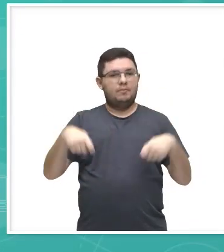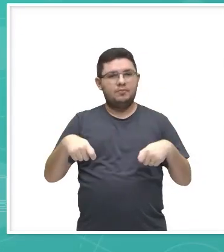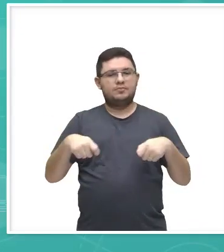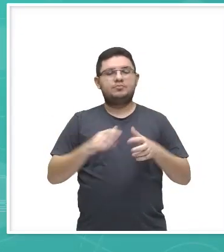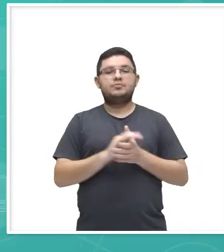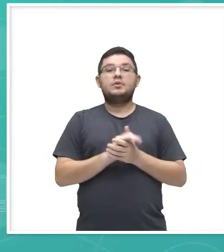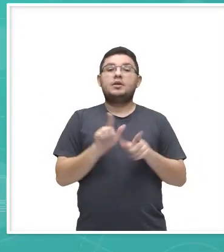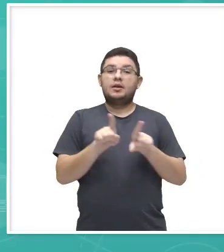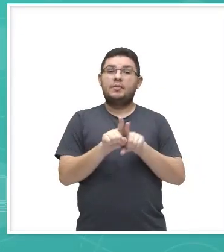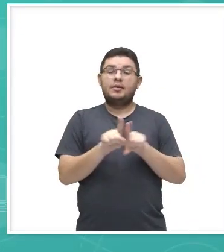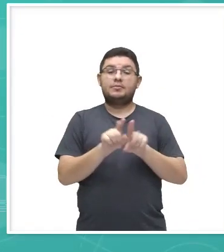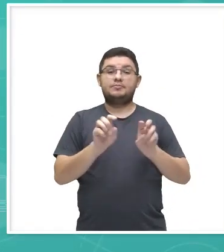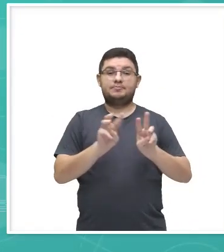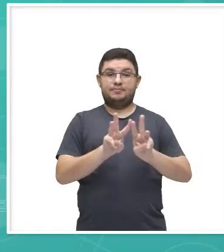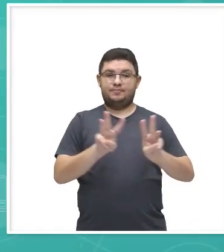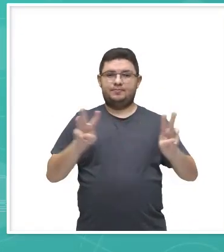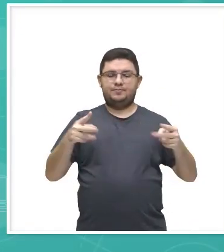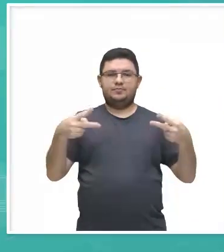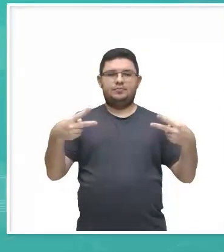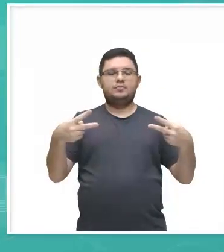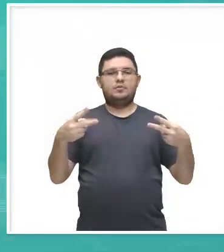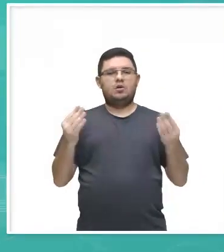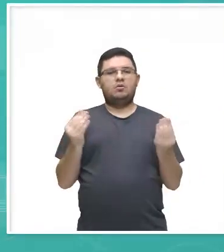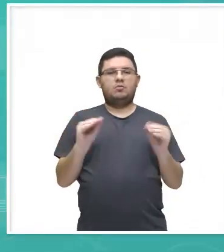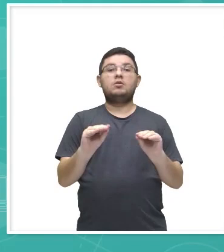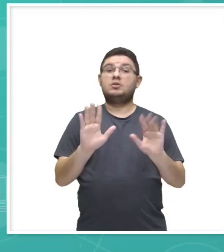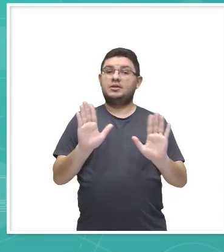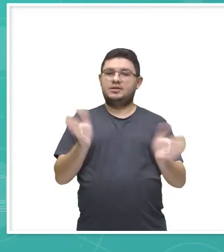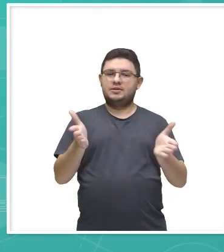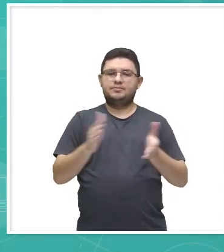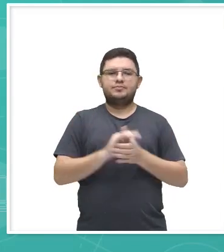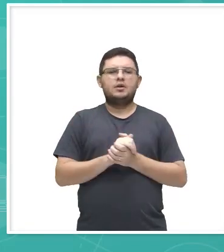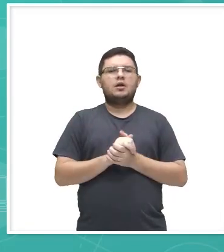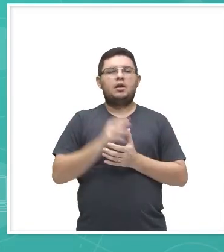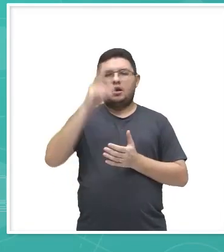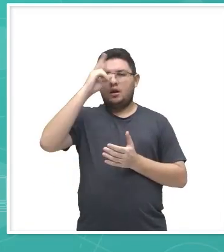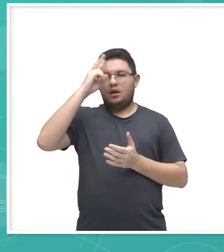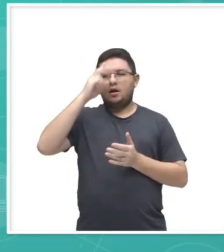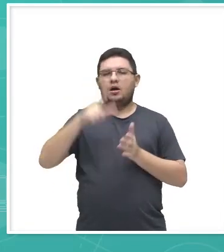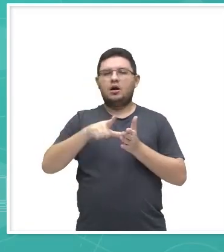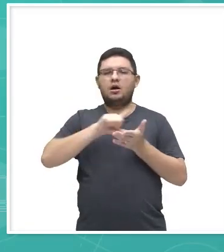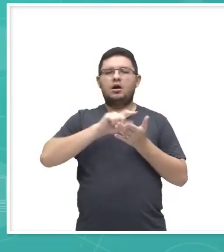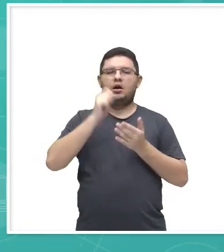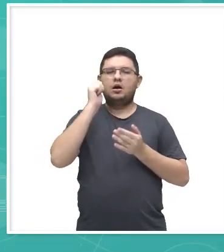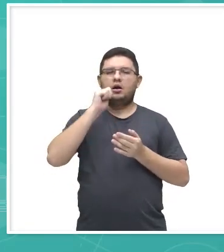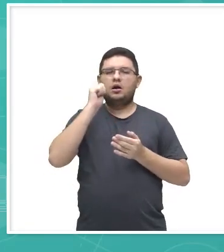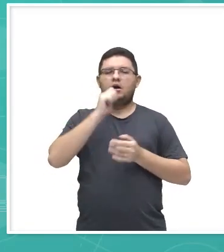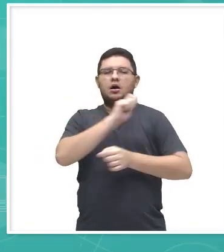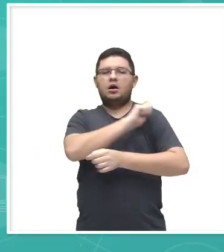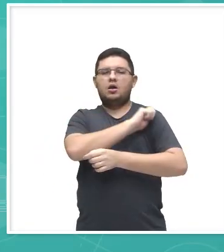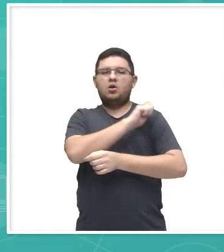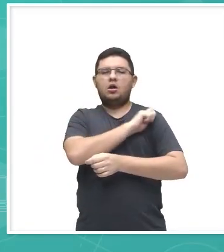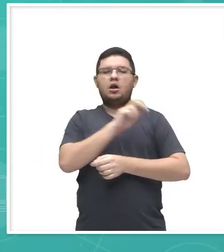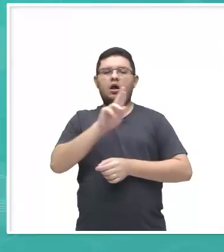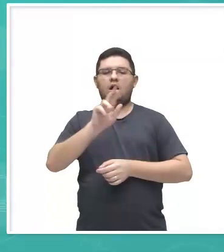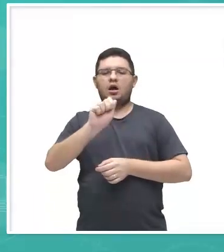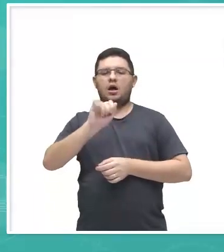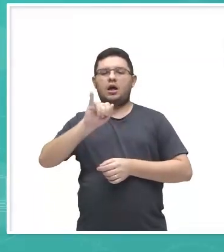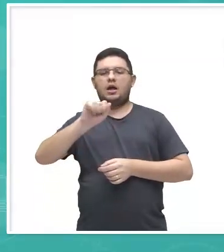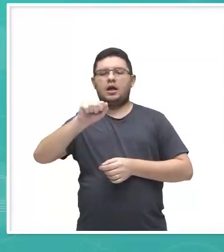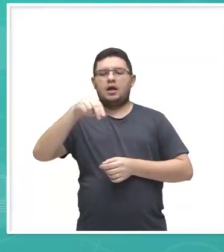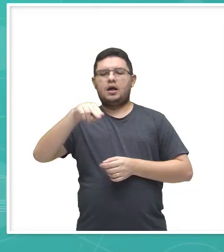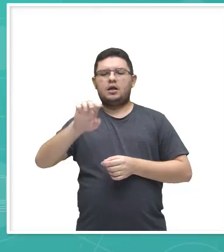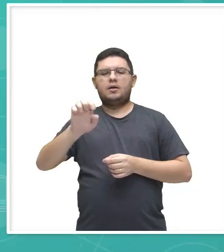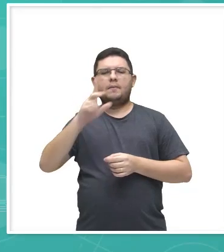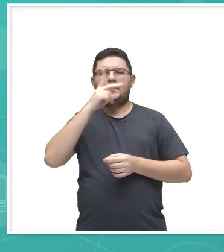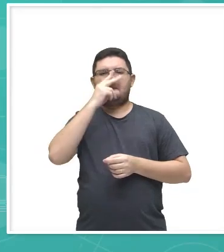pouco perdida aí em qual aula seria. A gente está na aula de Geografia, né, para a 6ª etapa, falando um